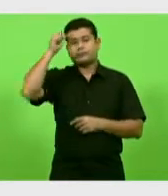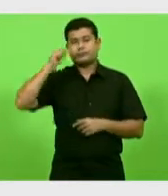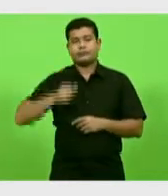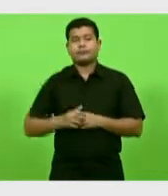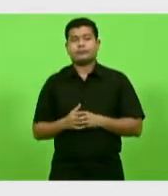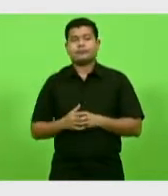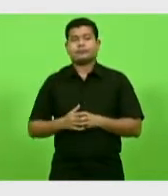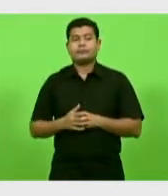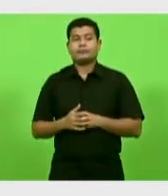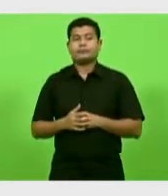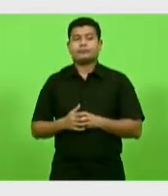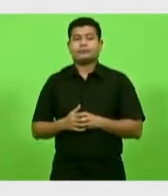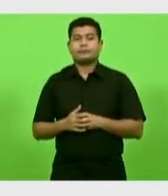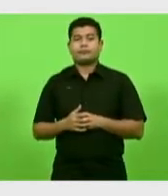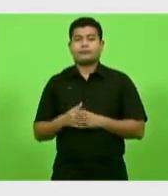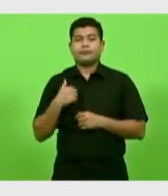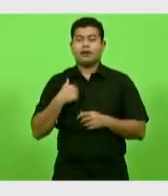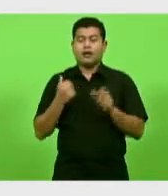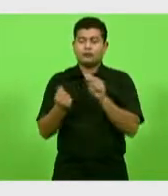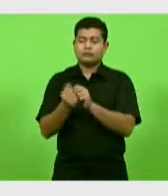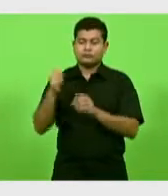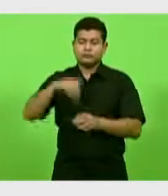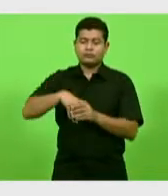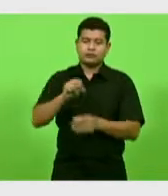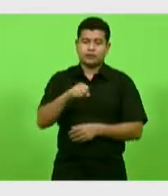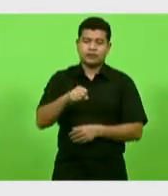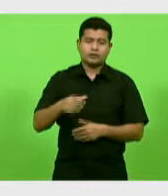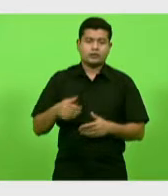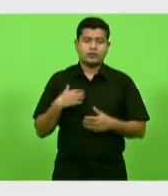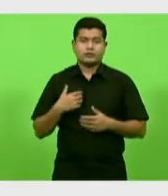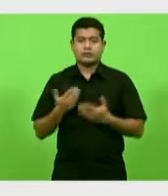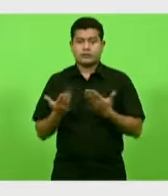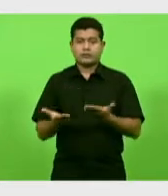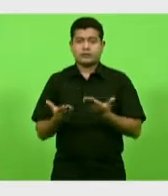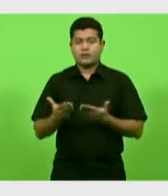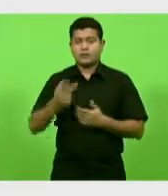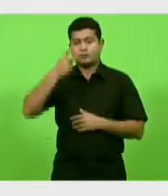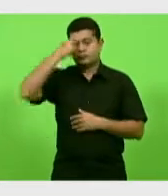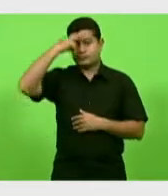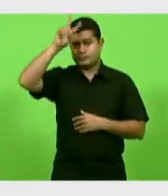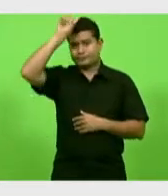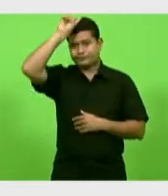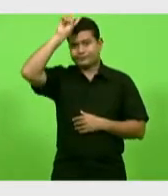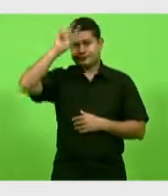Acompanhando a bancada do MDB, eu voto sim. Como vota, deputado Vicente Caro Preso?